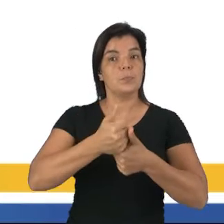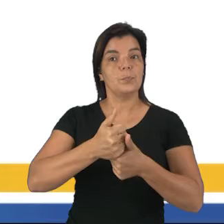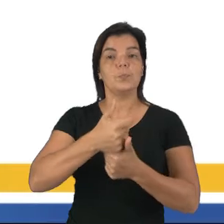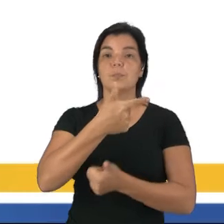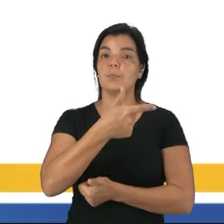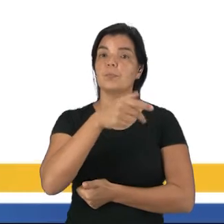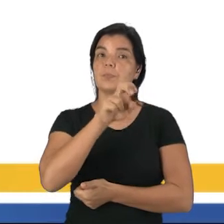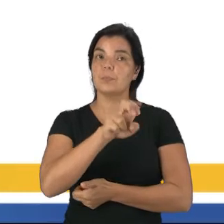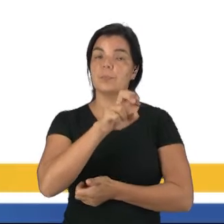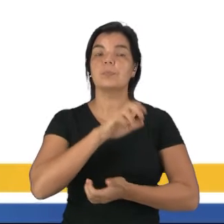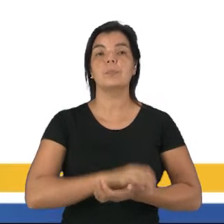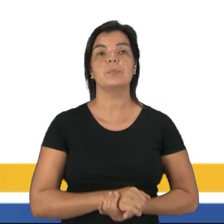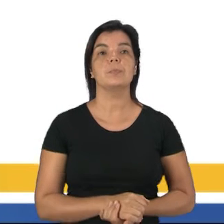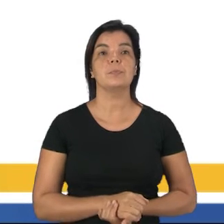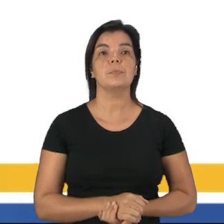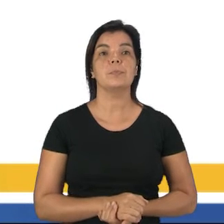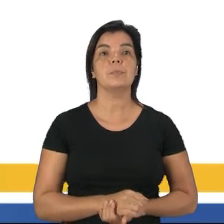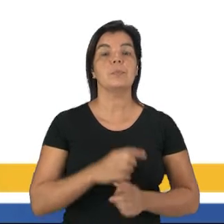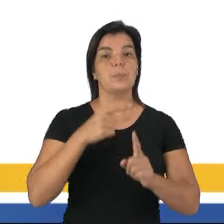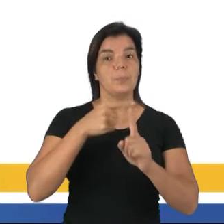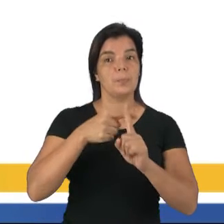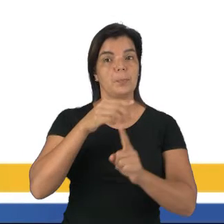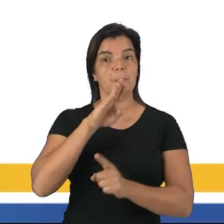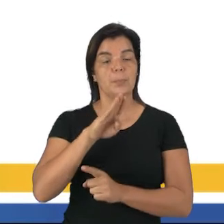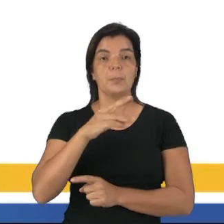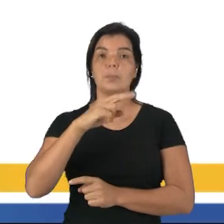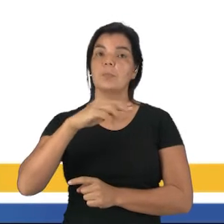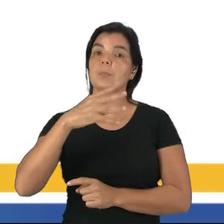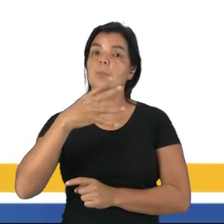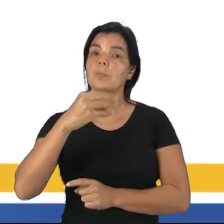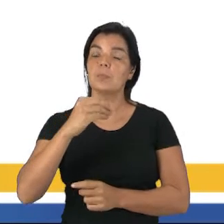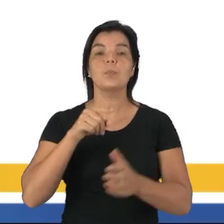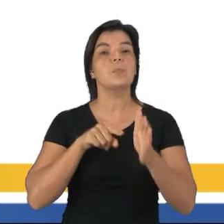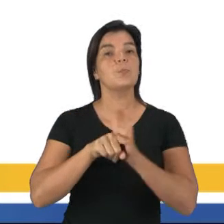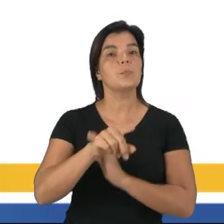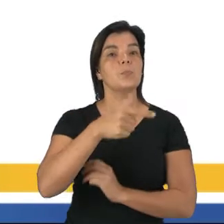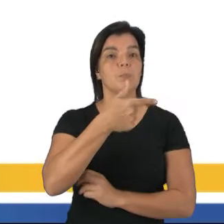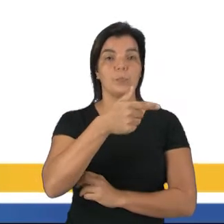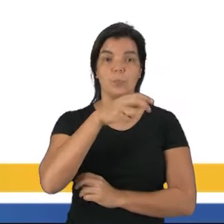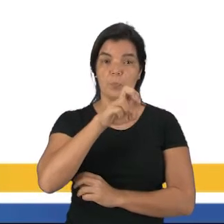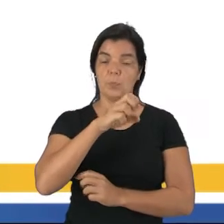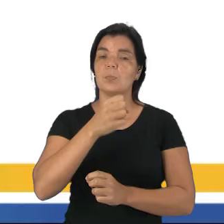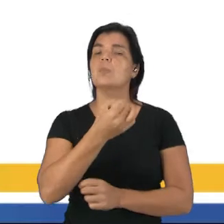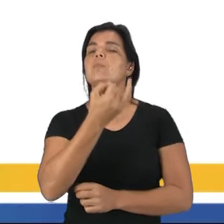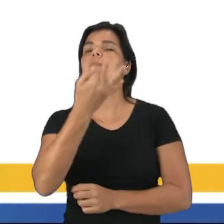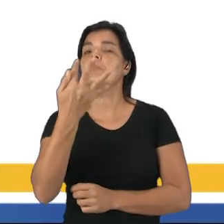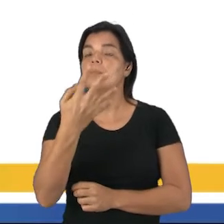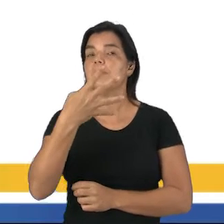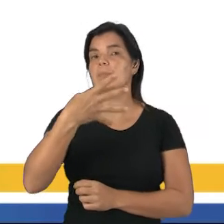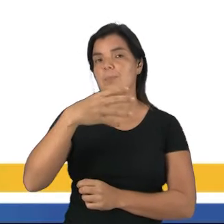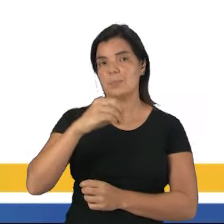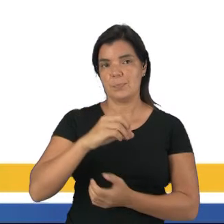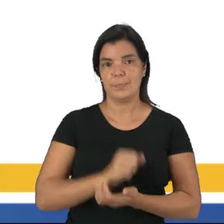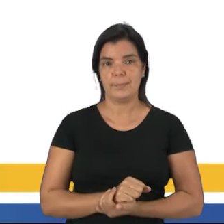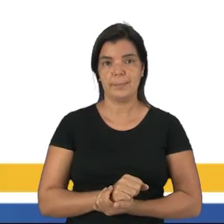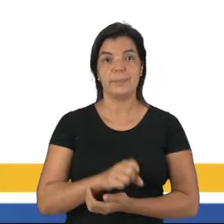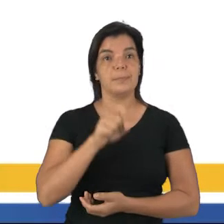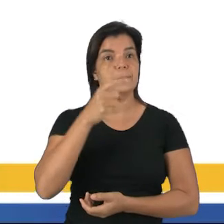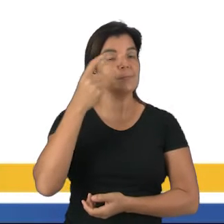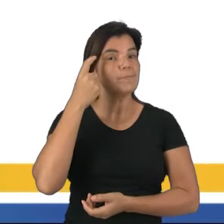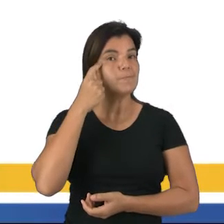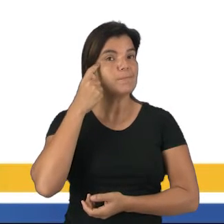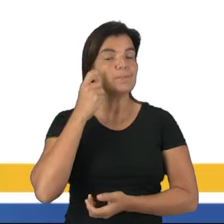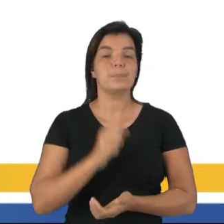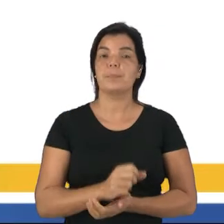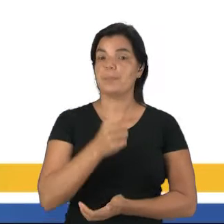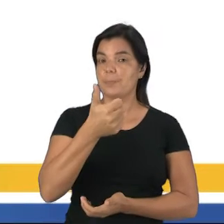colocar o valor de 25. Aí eu pergunto para vocês em casa, 25 mais quanto que é igual a 40? E se você pensou